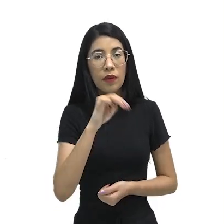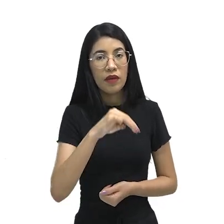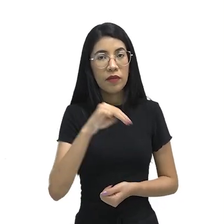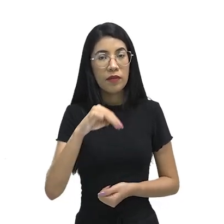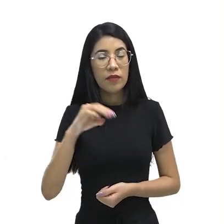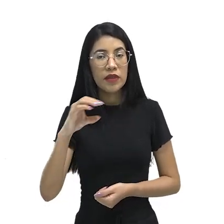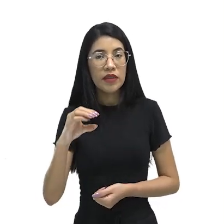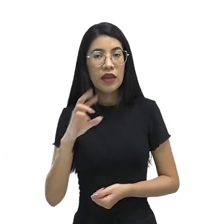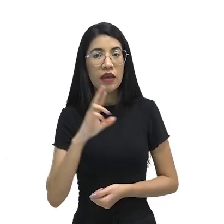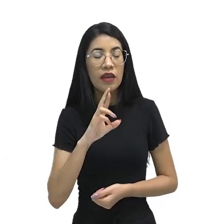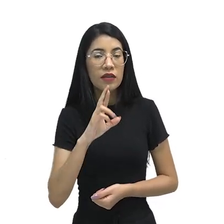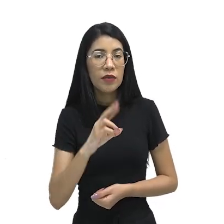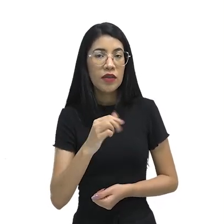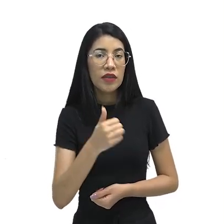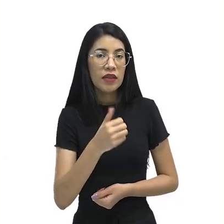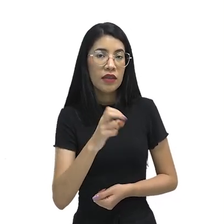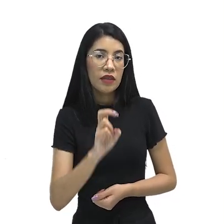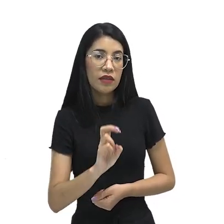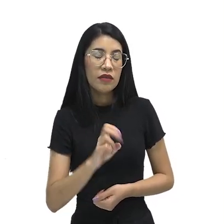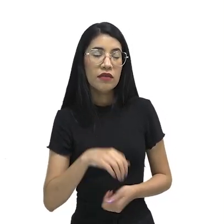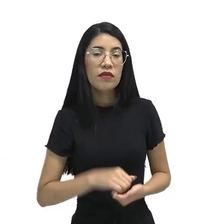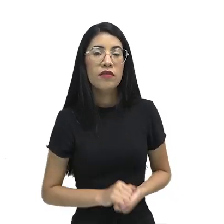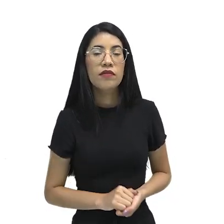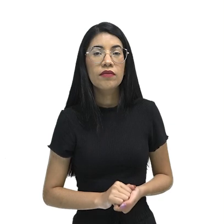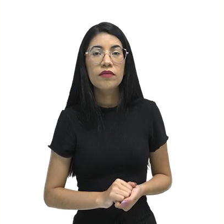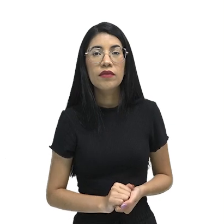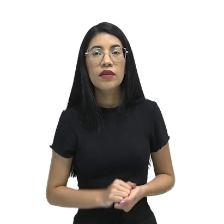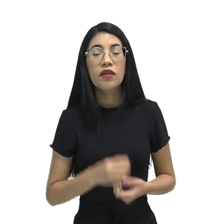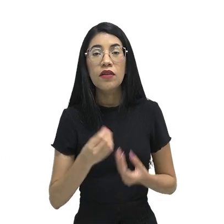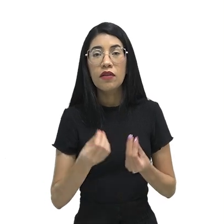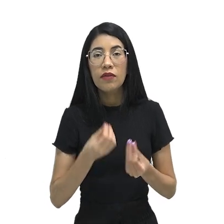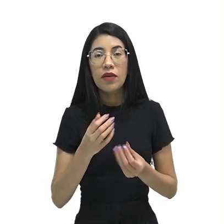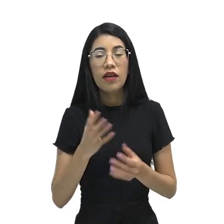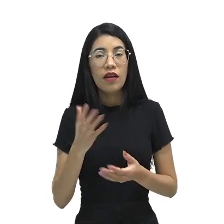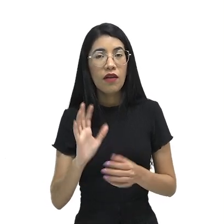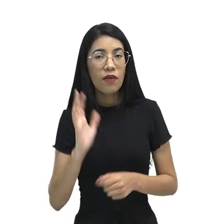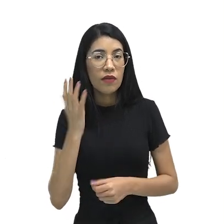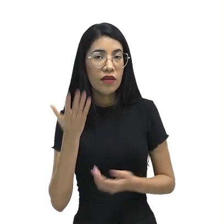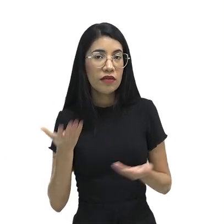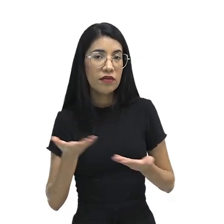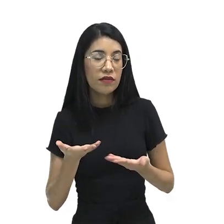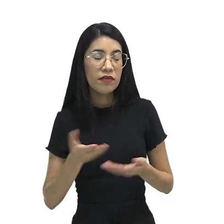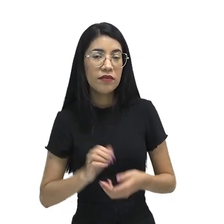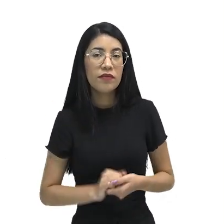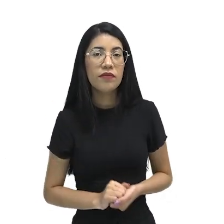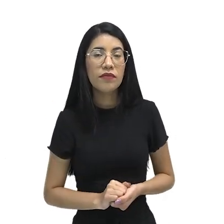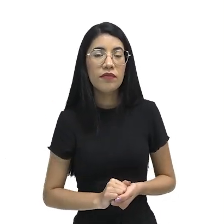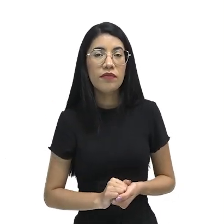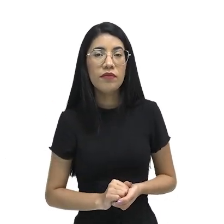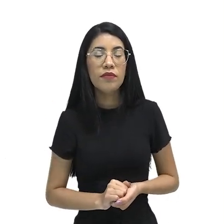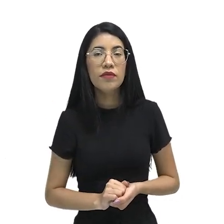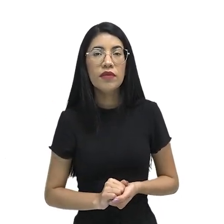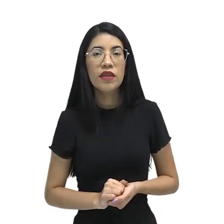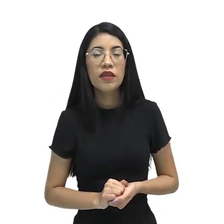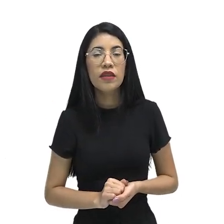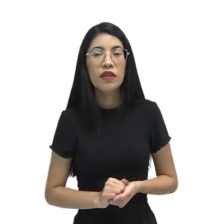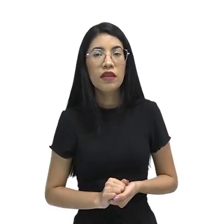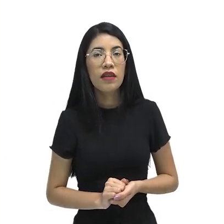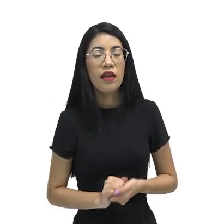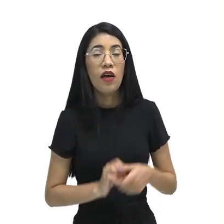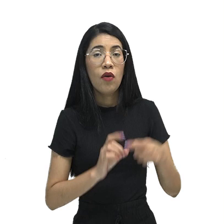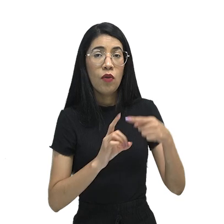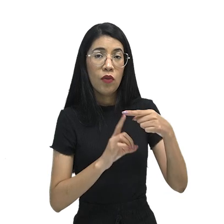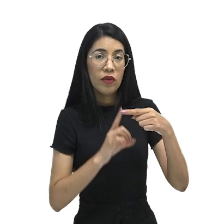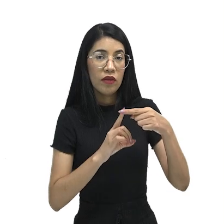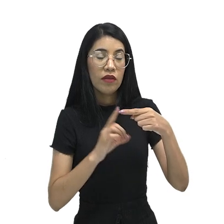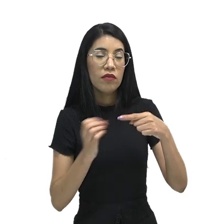nosso MMC. Sendo assim, pessoal, o que vai acontecer? Olha lá. Eu vou ter, então, o novo denominador,